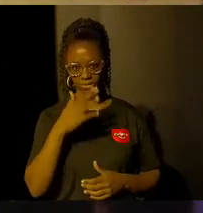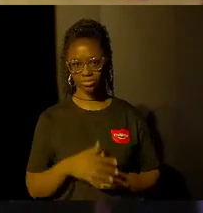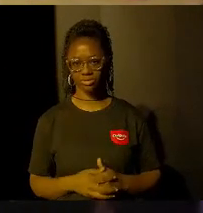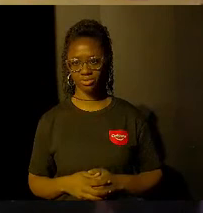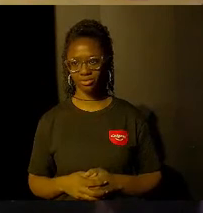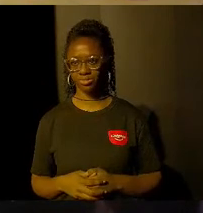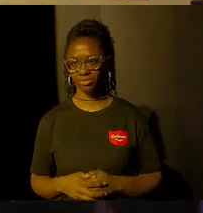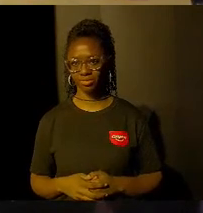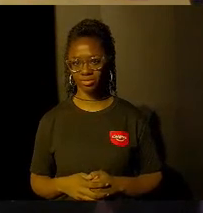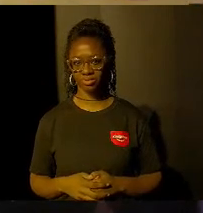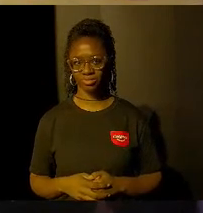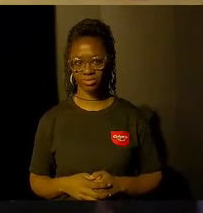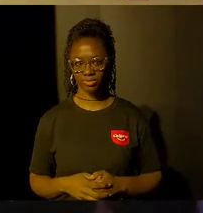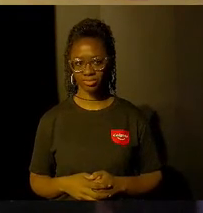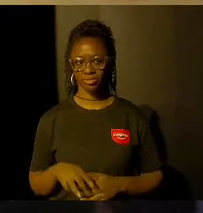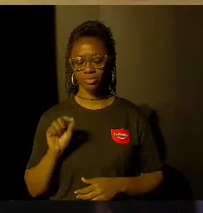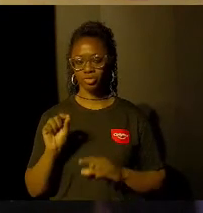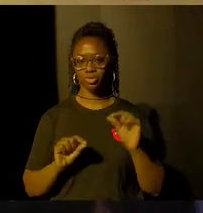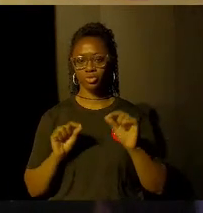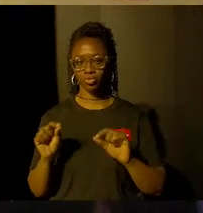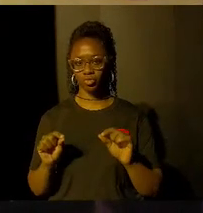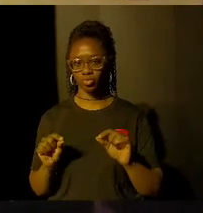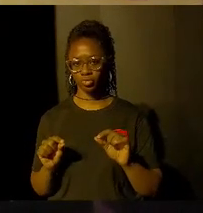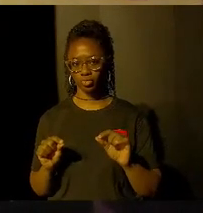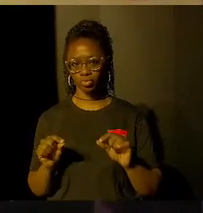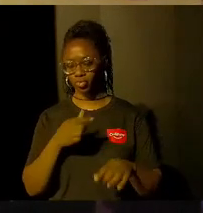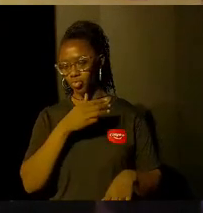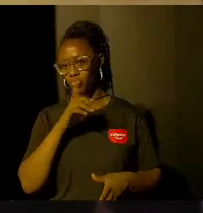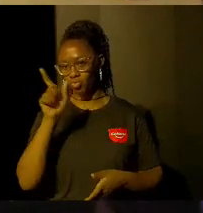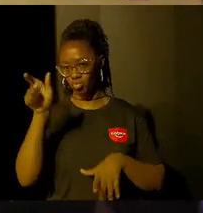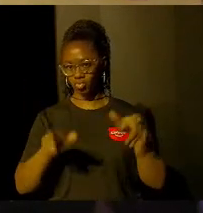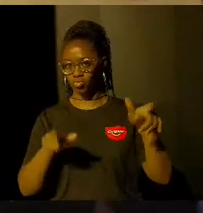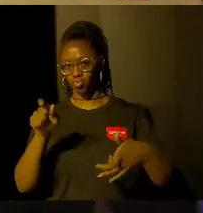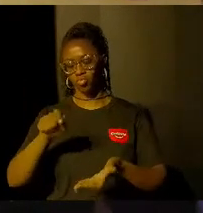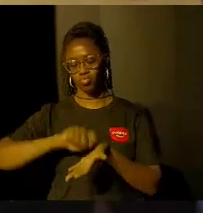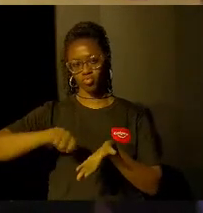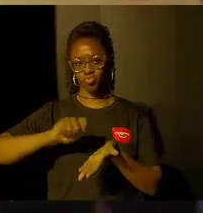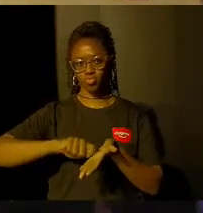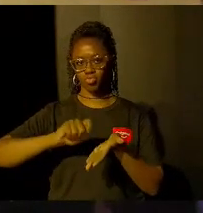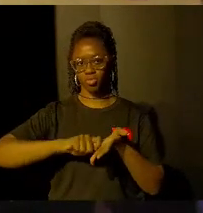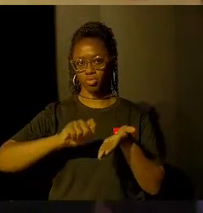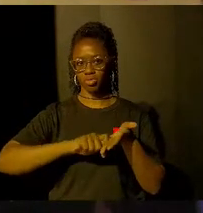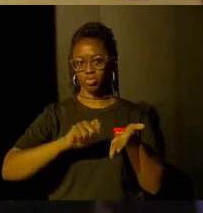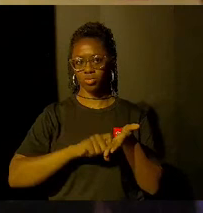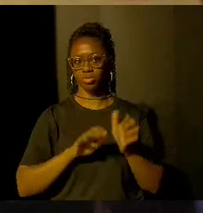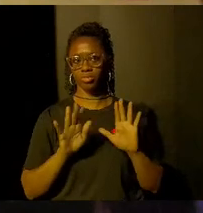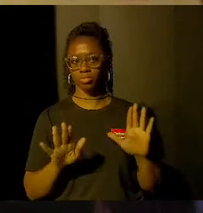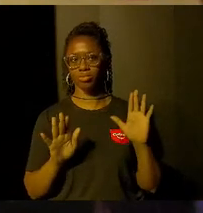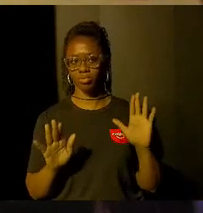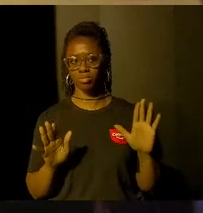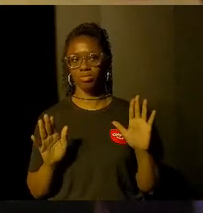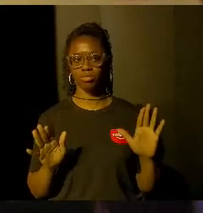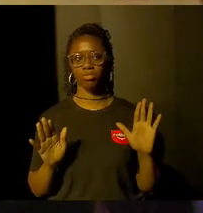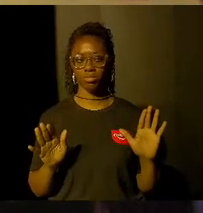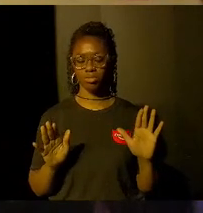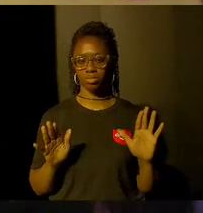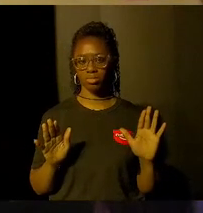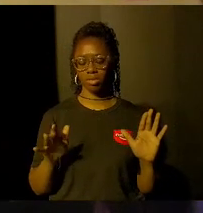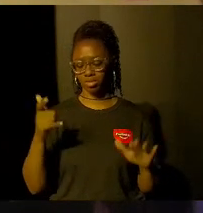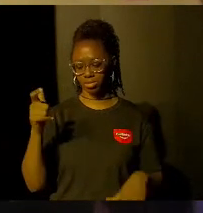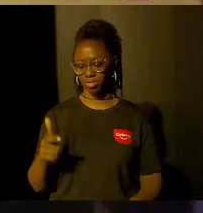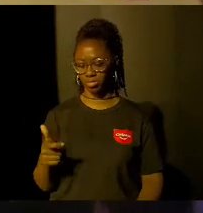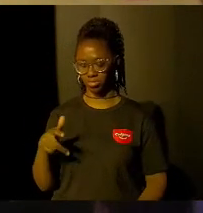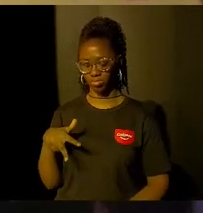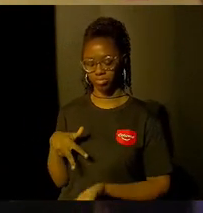rede transatlântica escritores Mas mesmo uma rede um género de um link de um profissionalizado